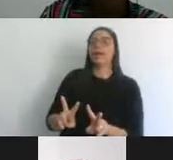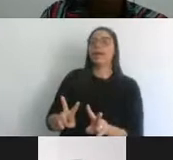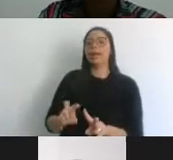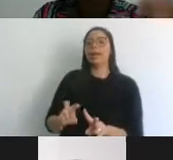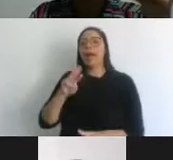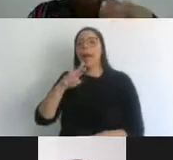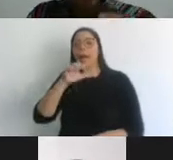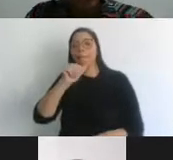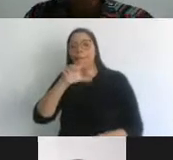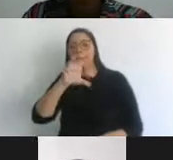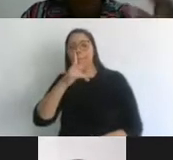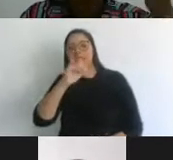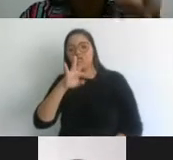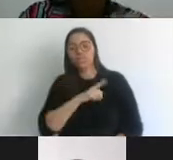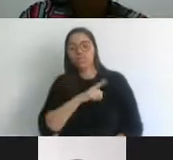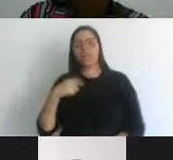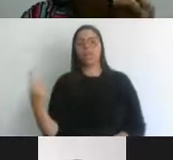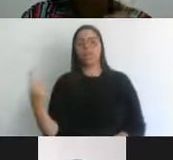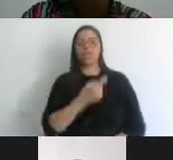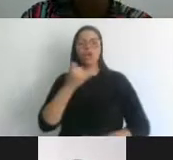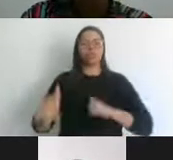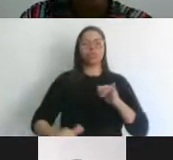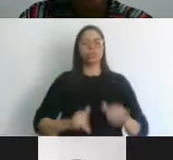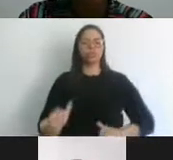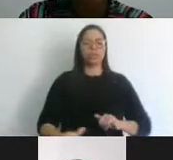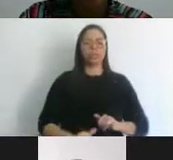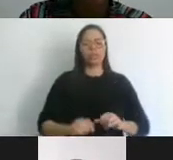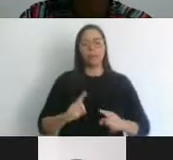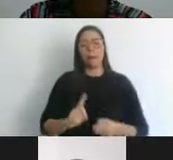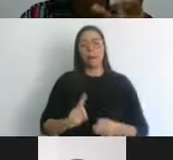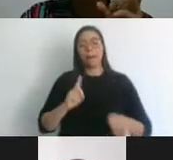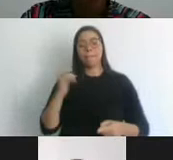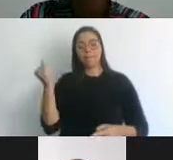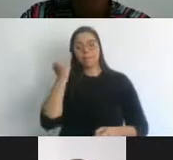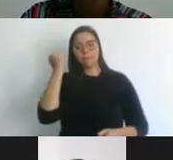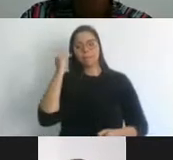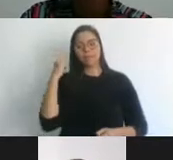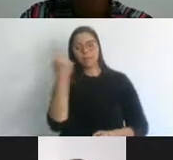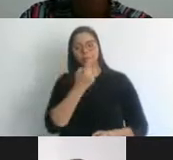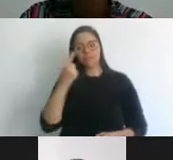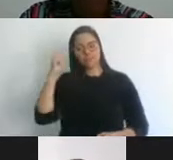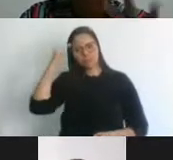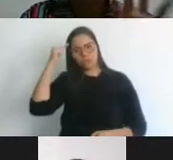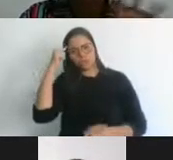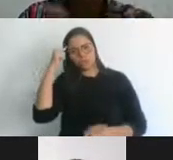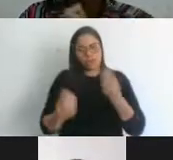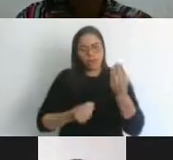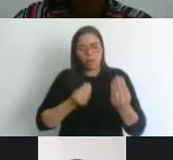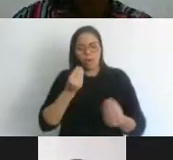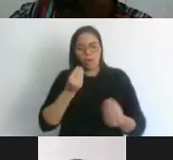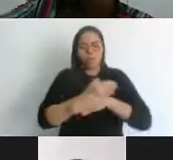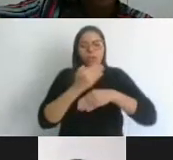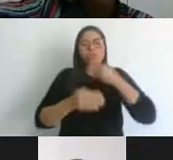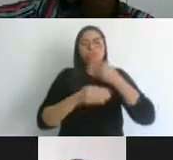tá mas muito relevante para a gente poder pensar ali a psicanálise e pensar como que a estrutura de dominação